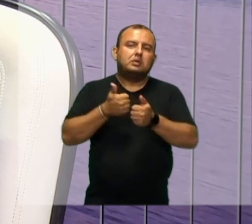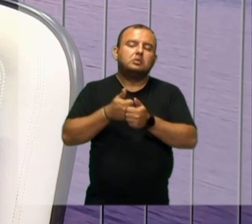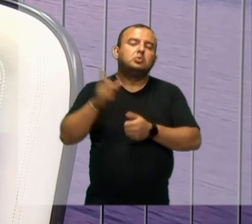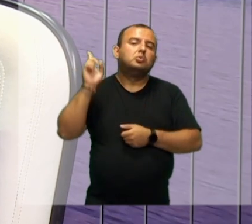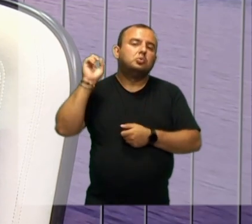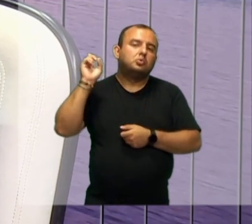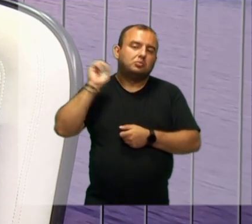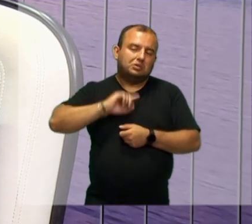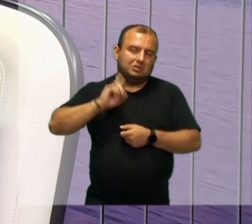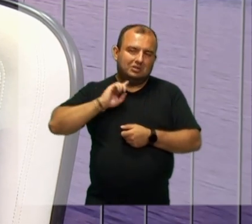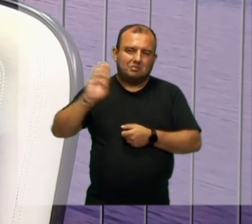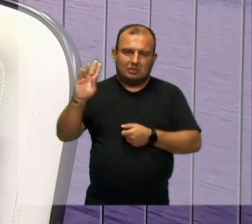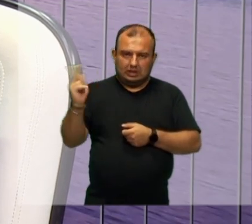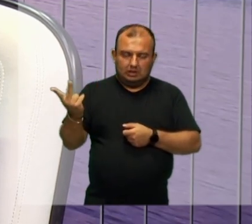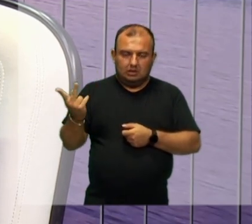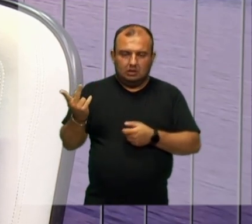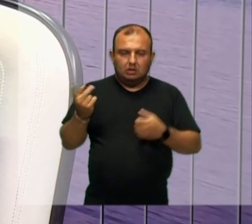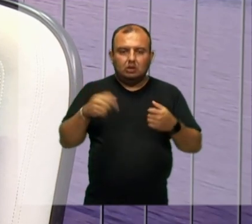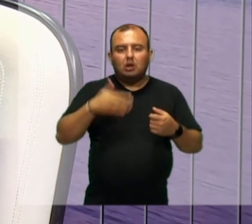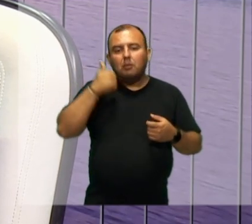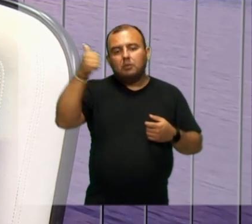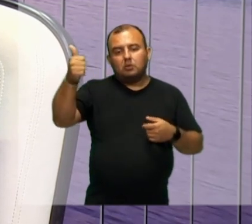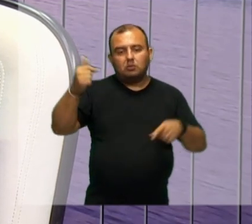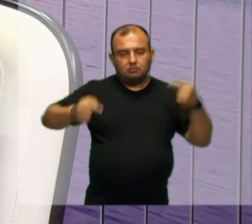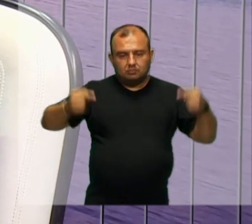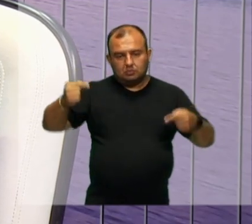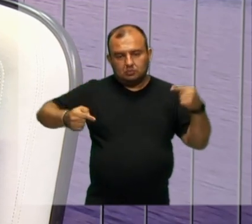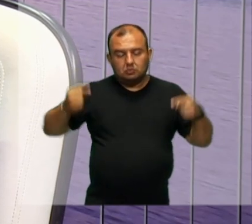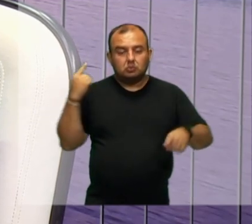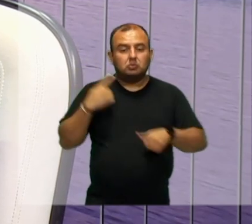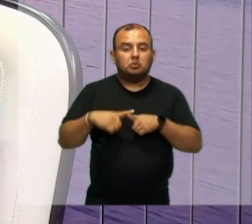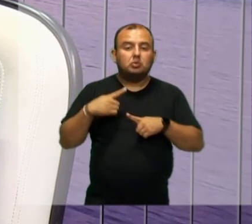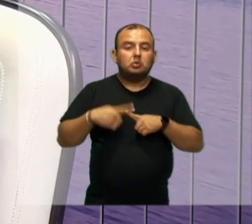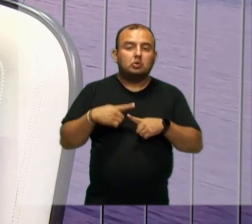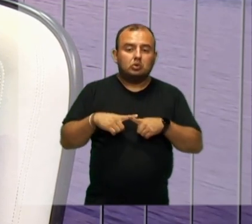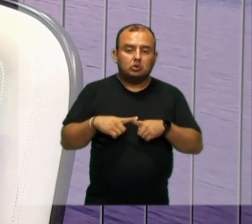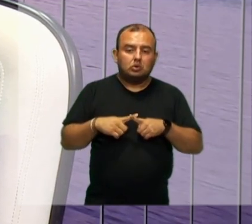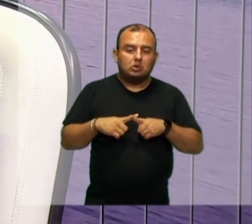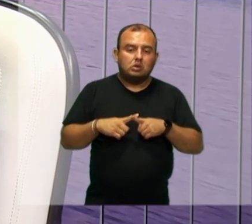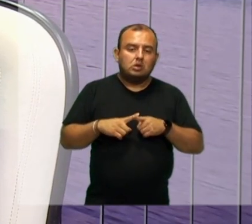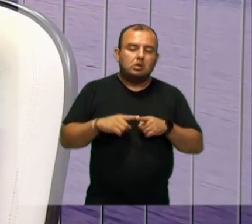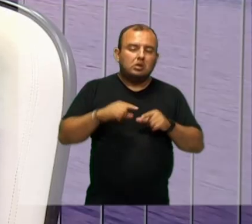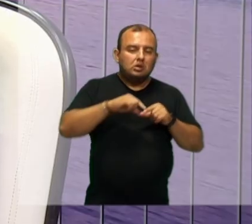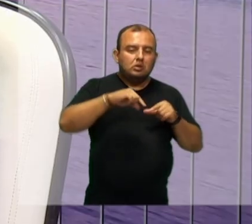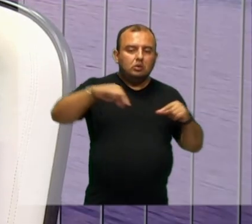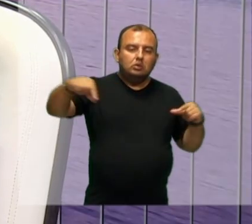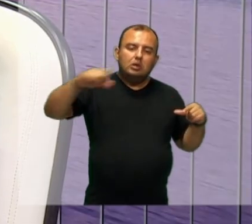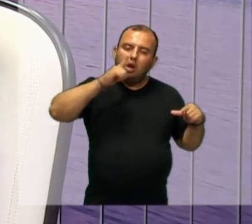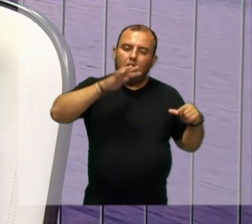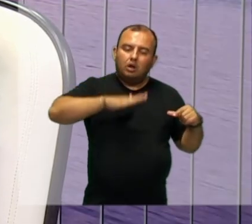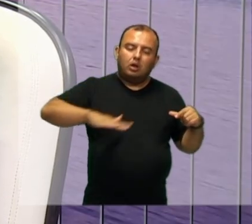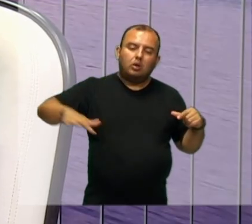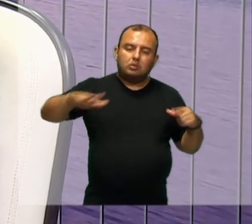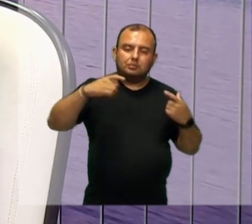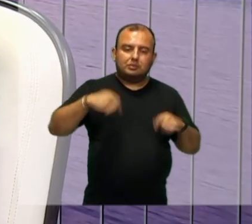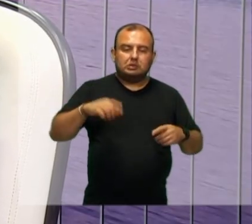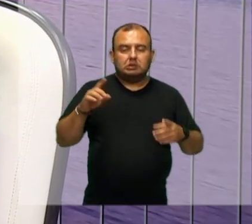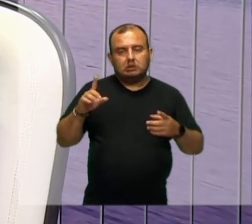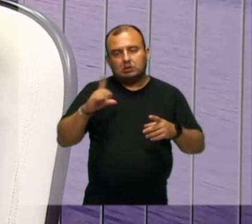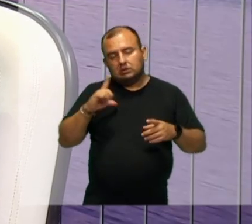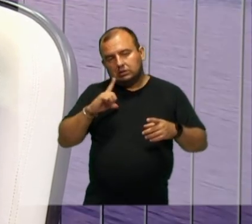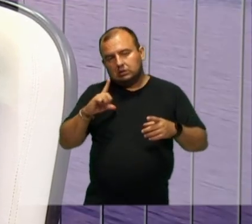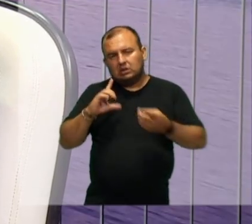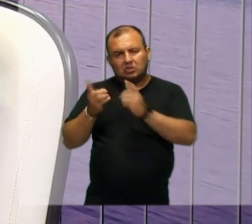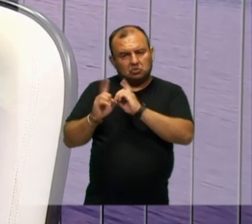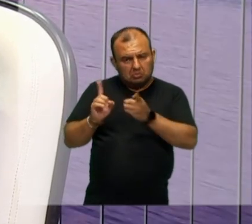melhores raias que a gente diz para competir. Por quê? Uma raia, a água, ela tem a sua dinâmica.